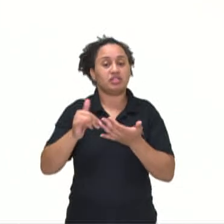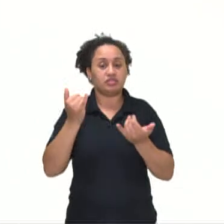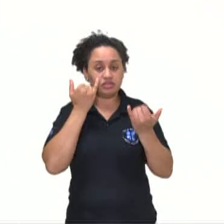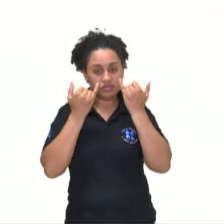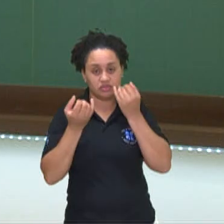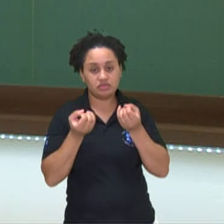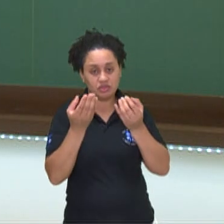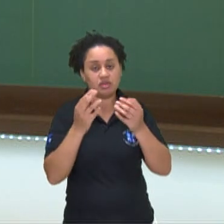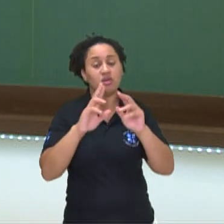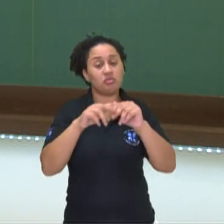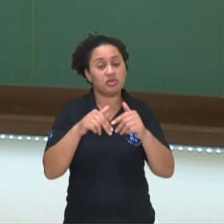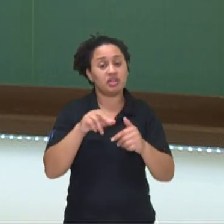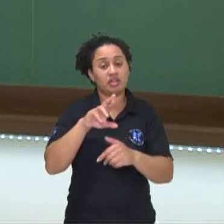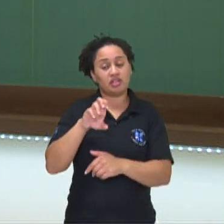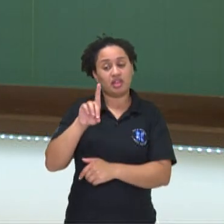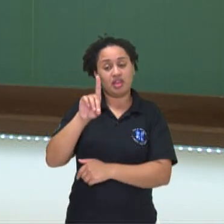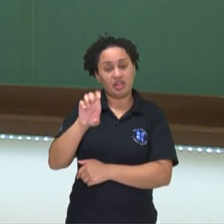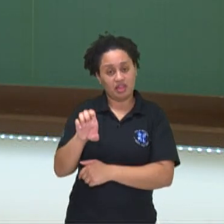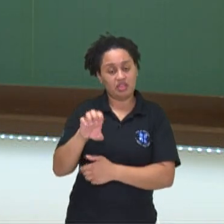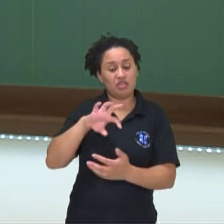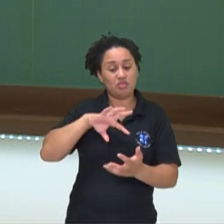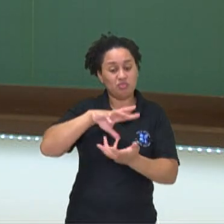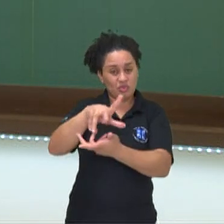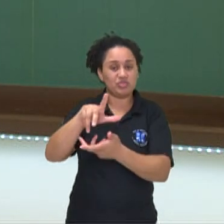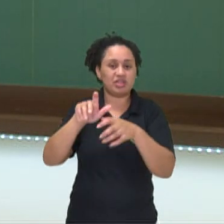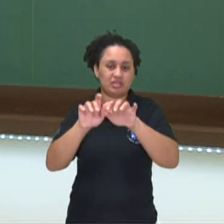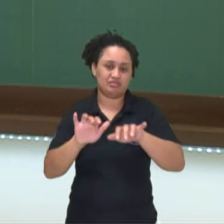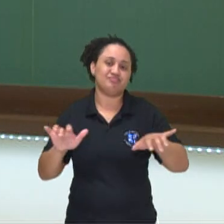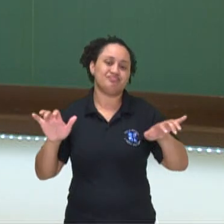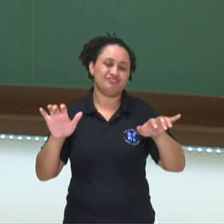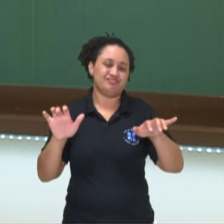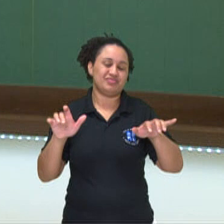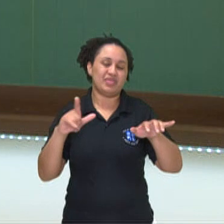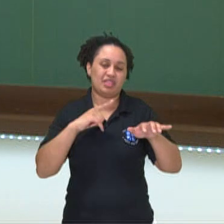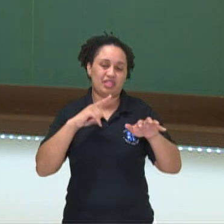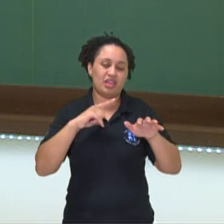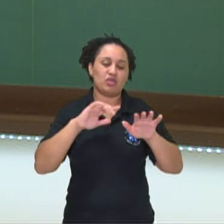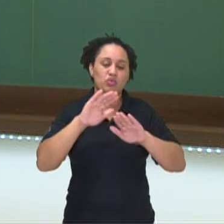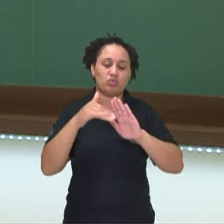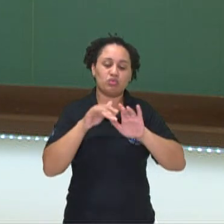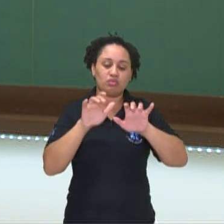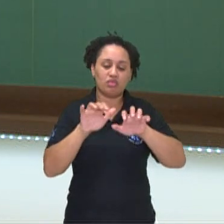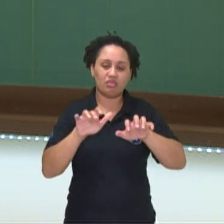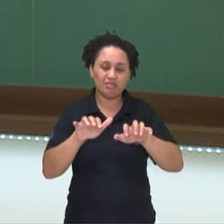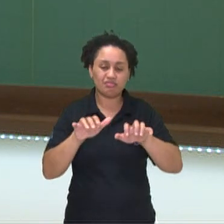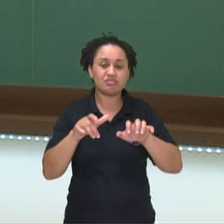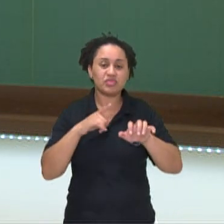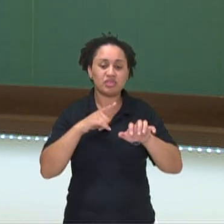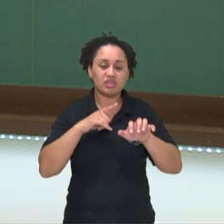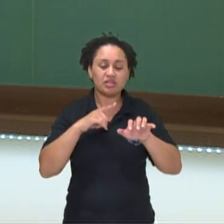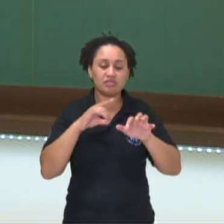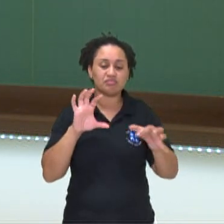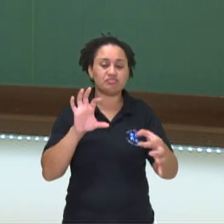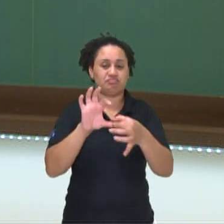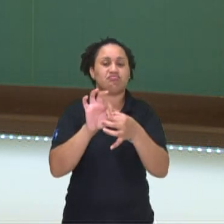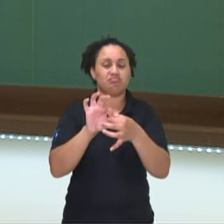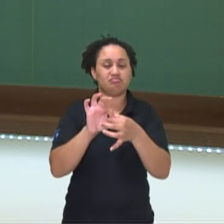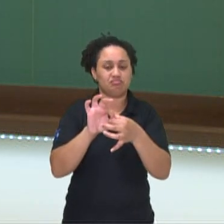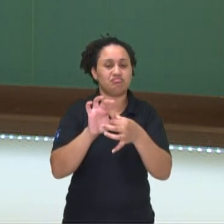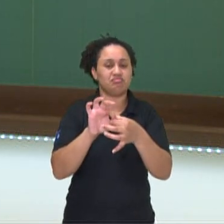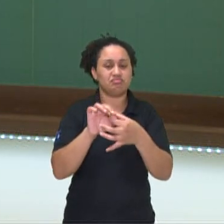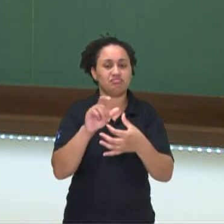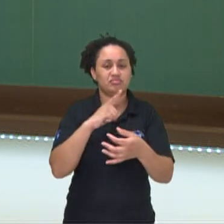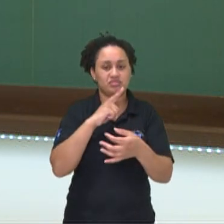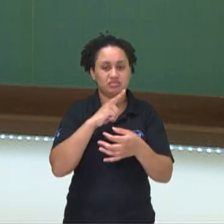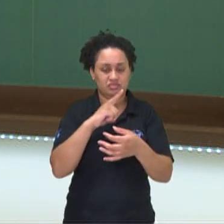por isso chamada de rede mundial de computadores, onde nós temos todos esses computadores interligados, eles estão